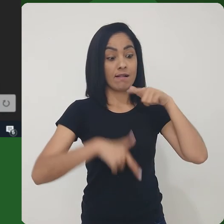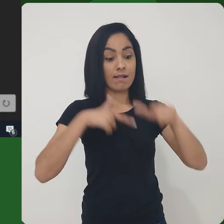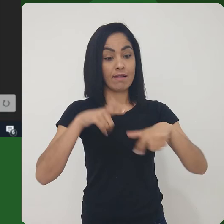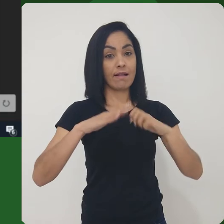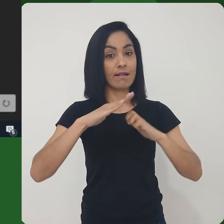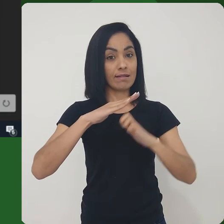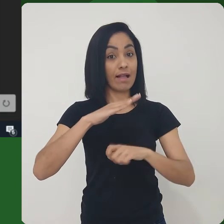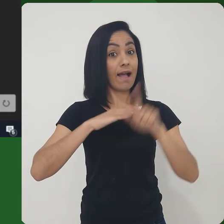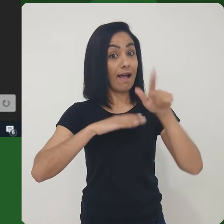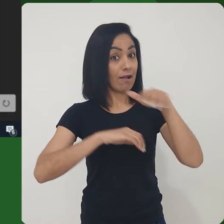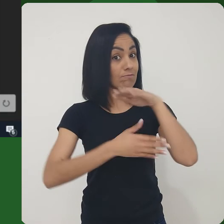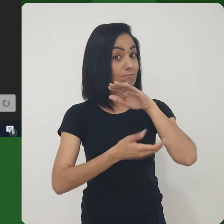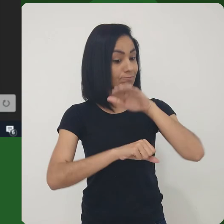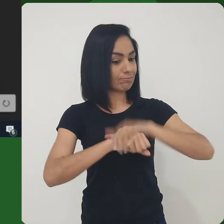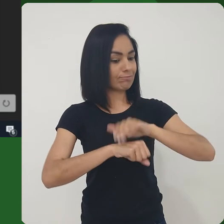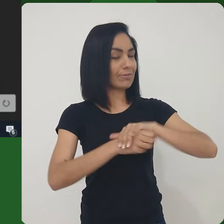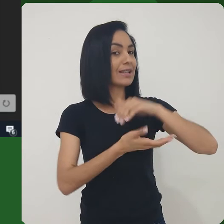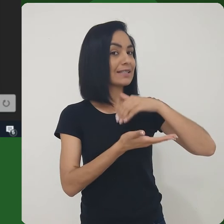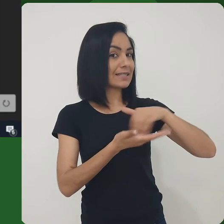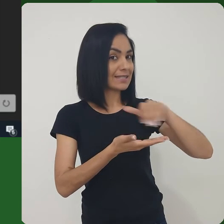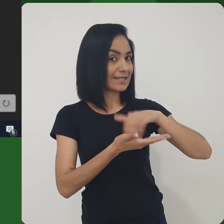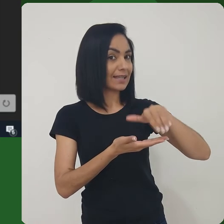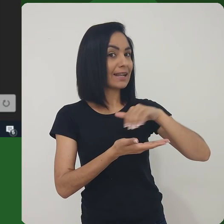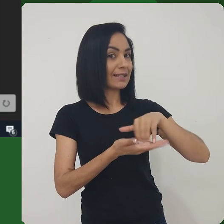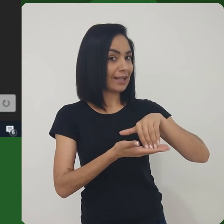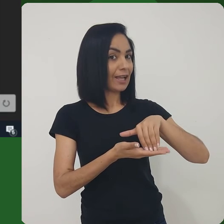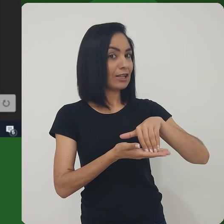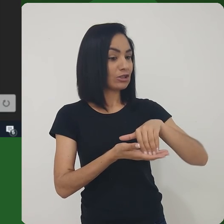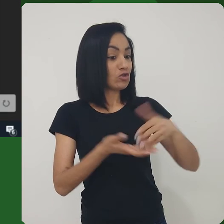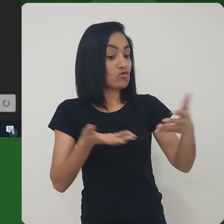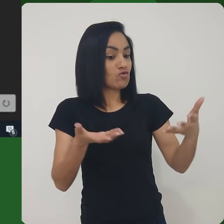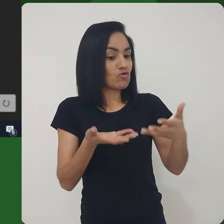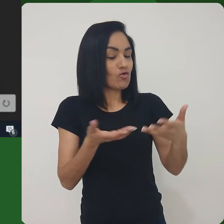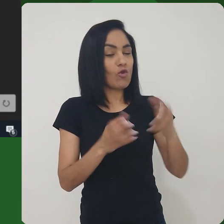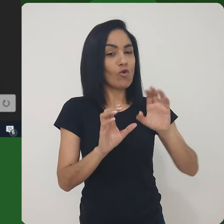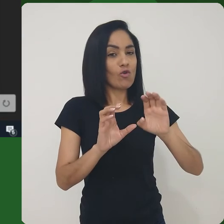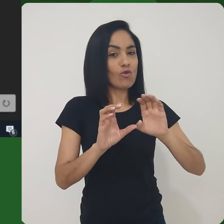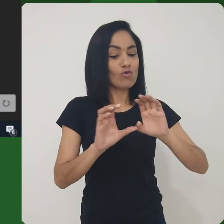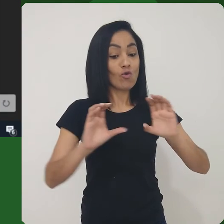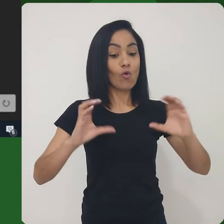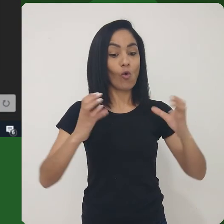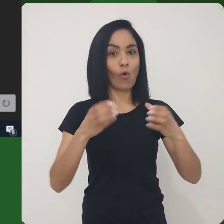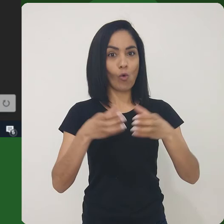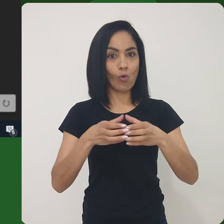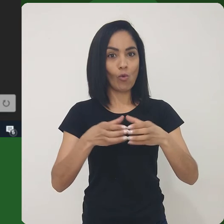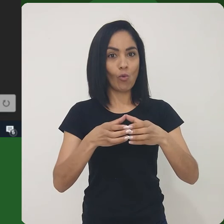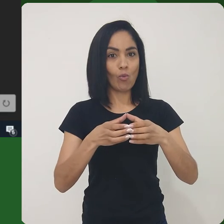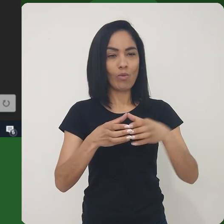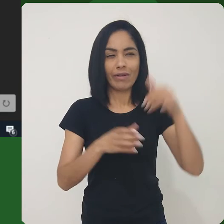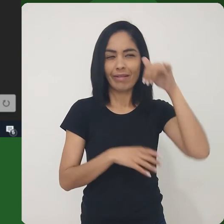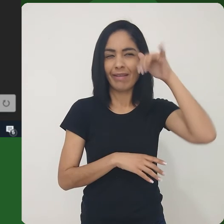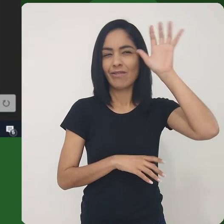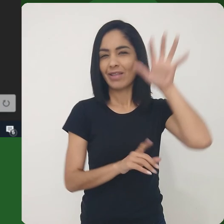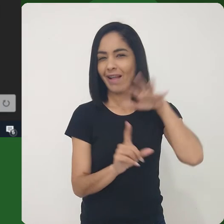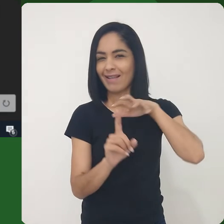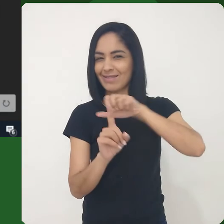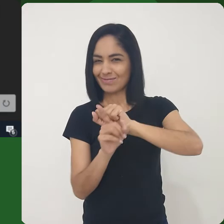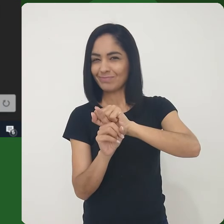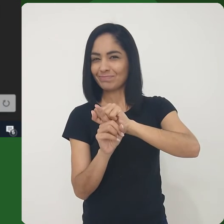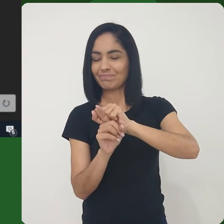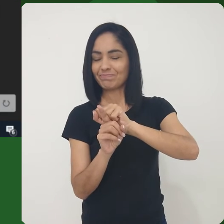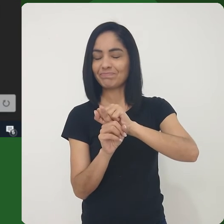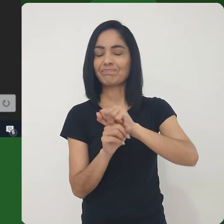uma empresa e é o secretário ou a secretária da atual Comissão de Prevenção de Acidentes,